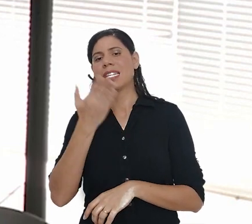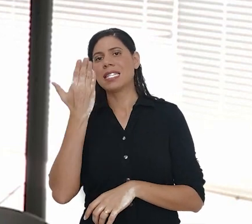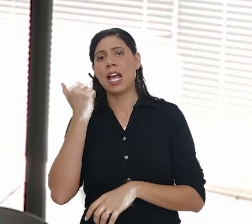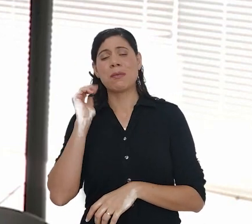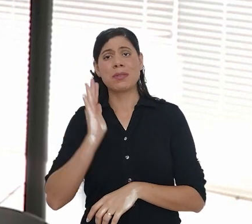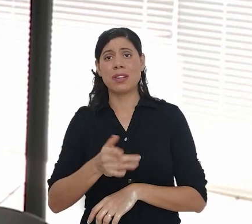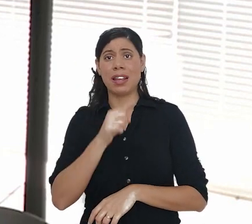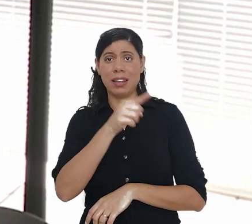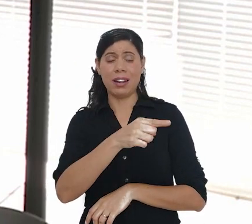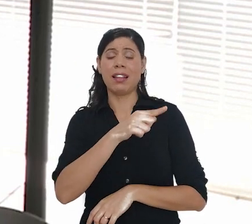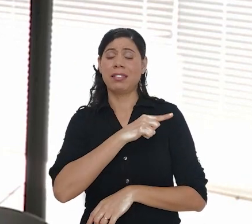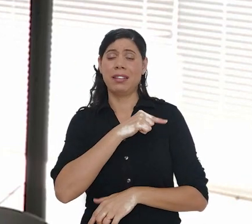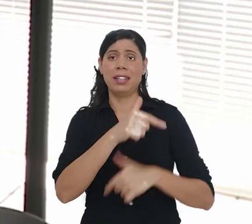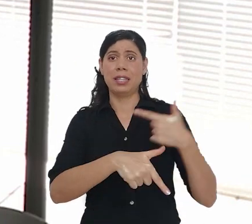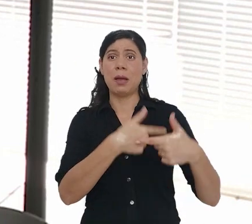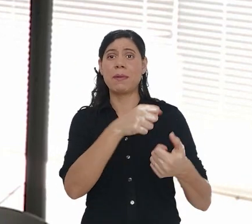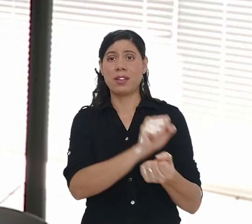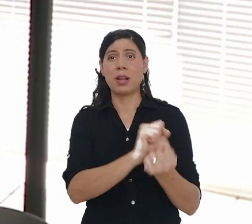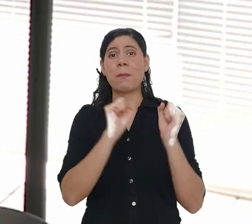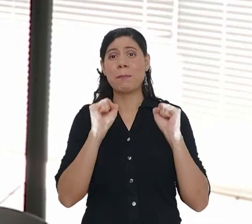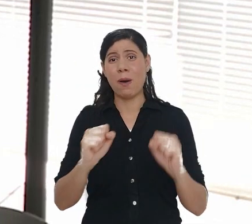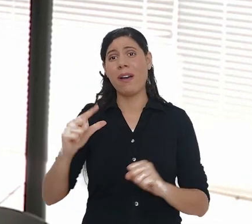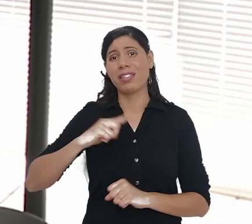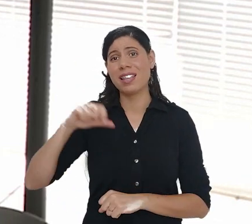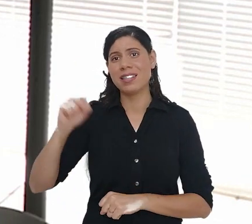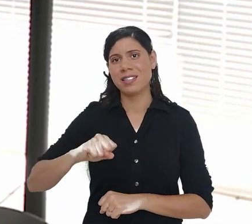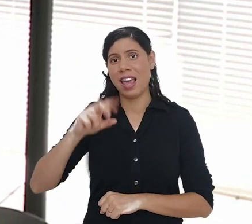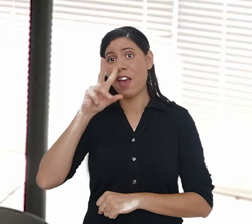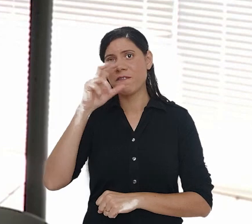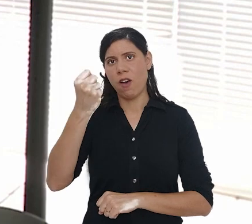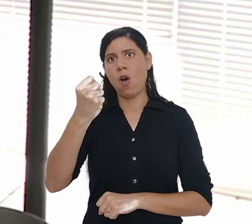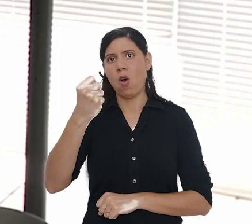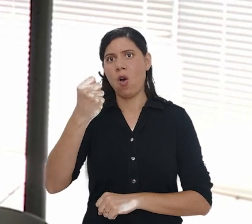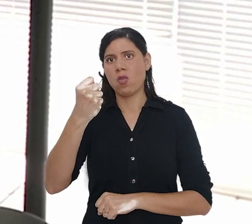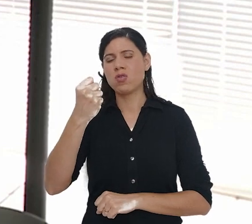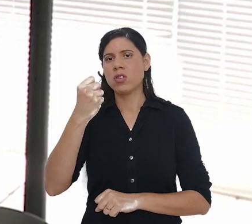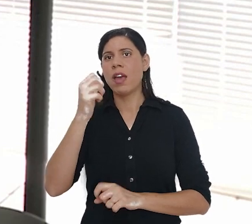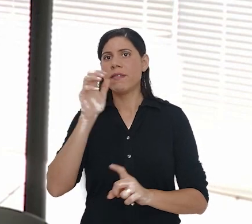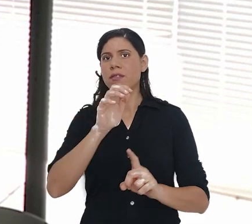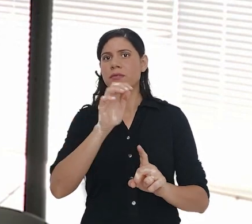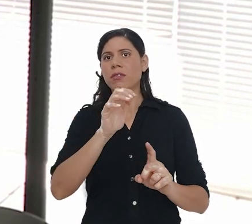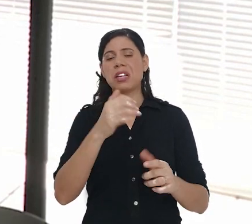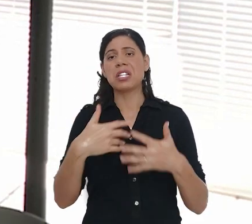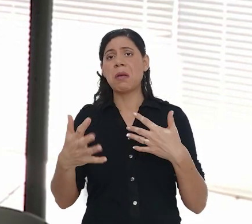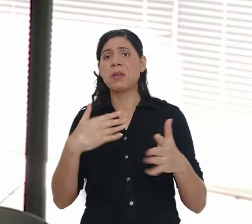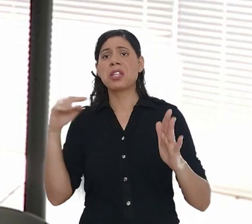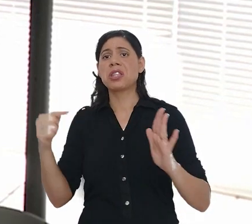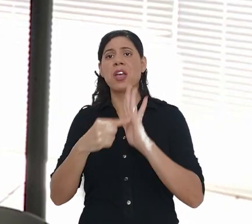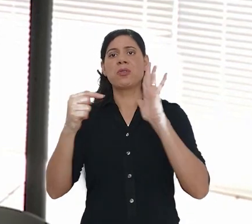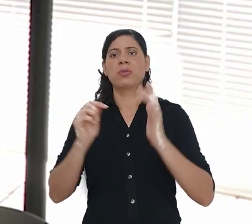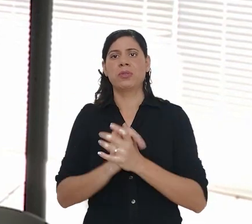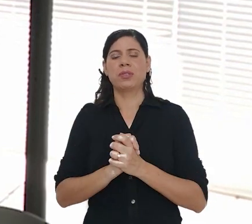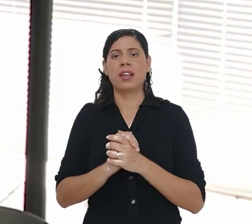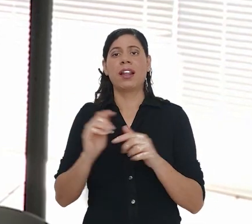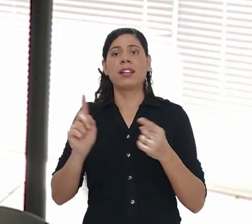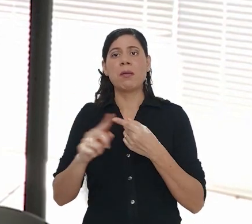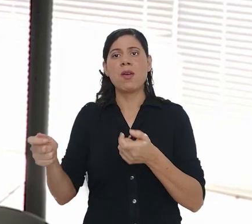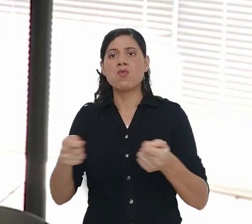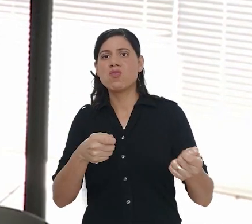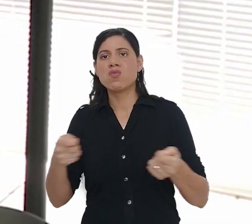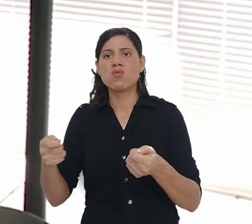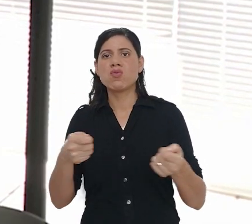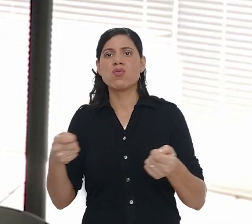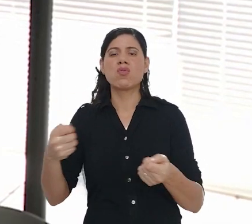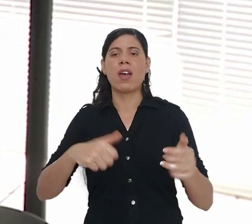chance de haver um trabalho escravo ali é forte, né? Independentemente de haver denúncias, né? Garimpos ilegais também